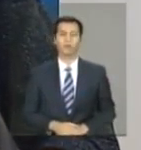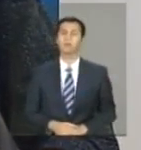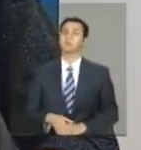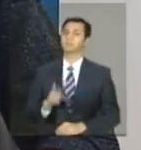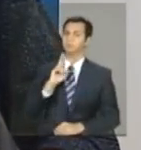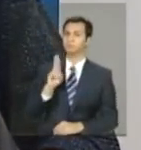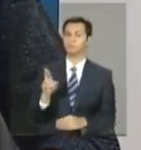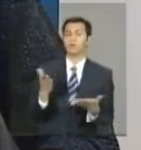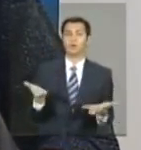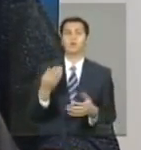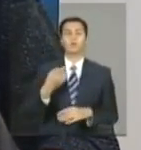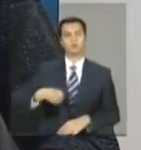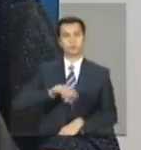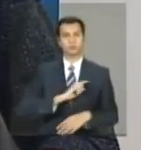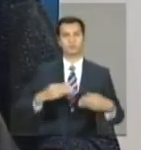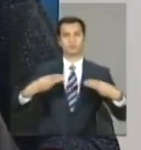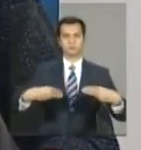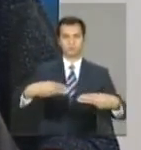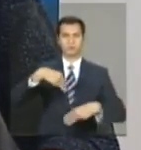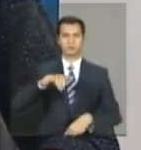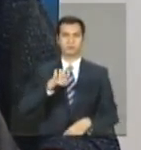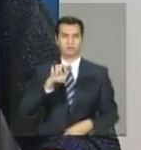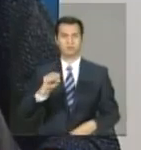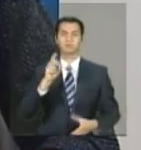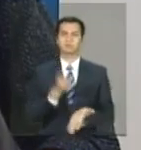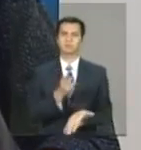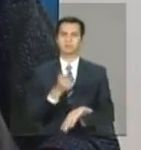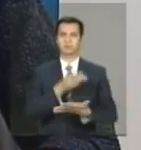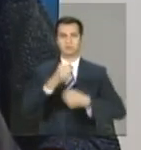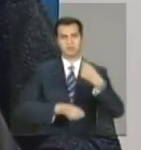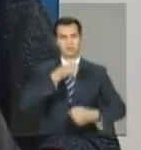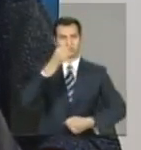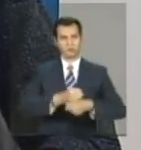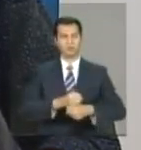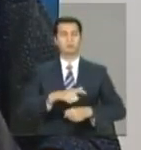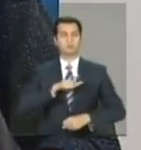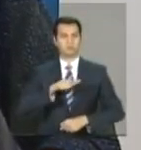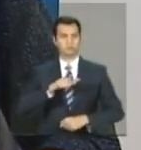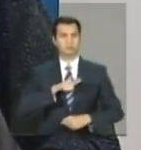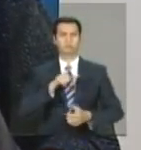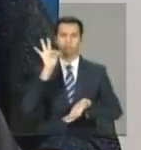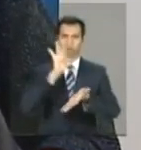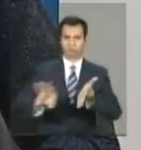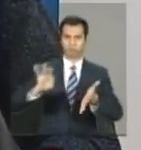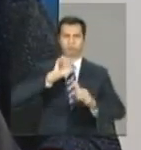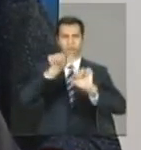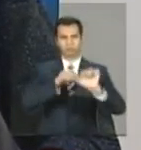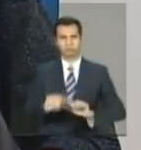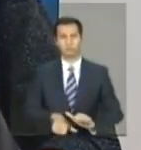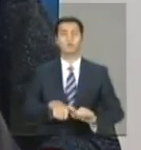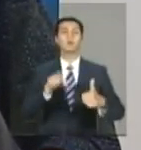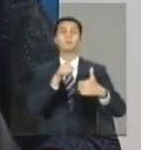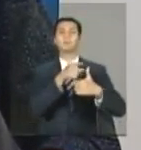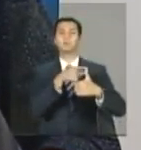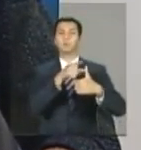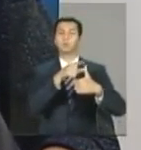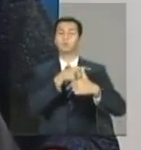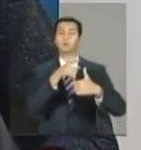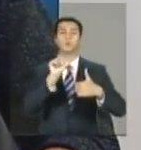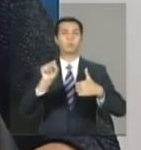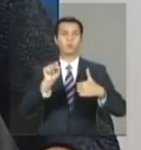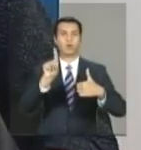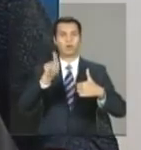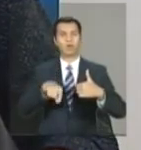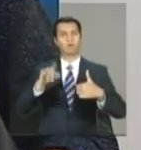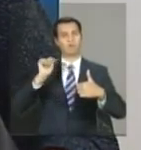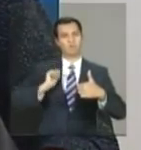ações de qualificação cadastral e atualização cadastral. Duas neste ano são primordiais. A primeira é a revisão dos cadastros daquelas